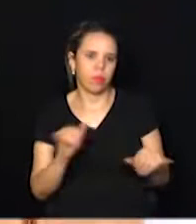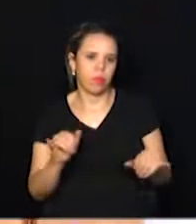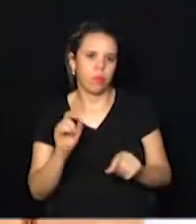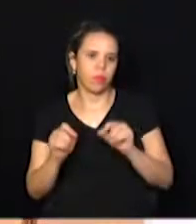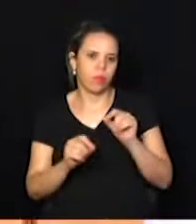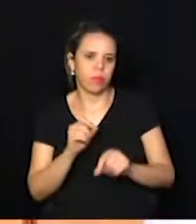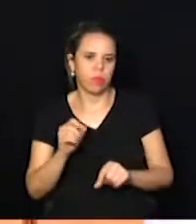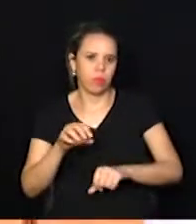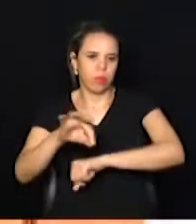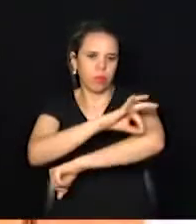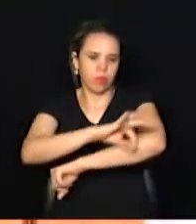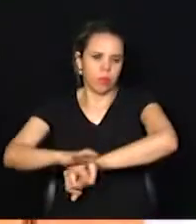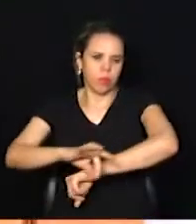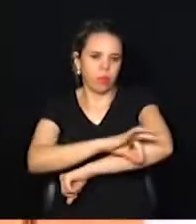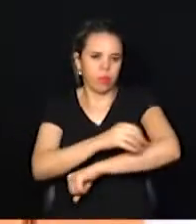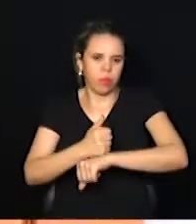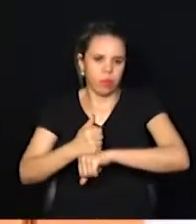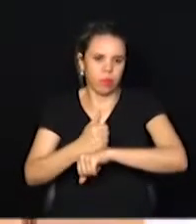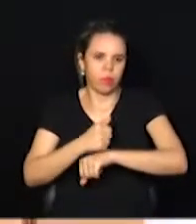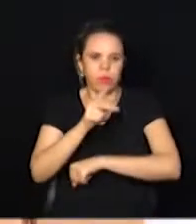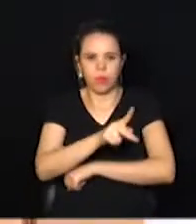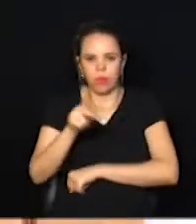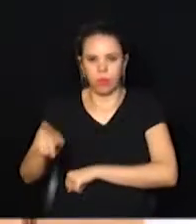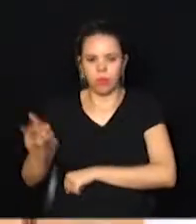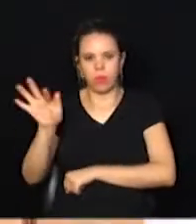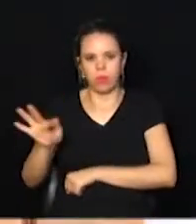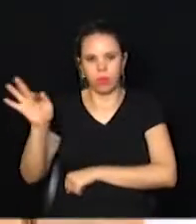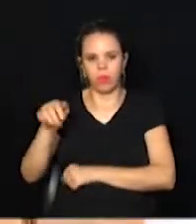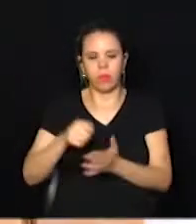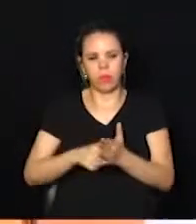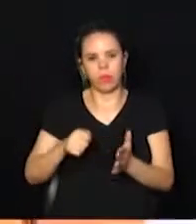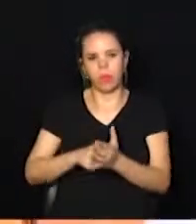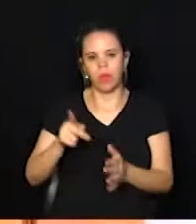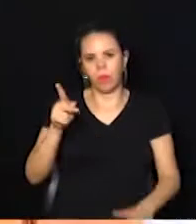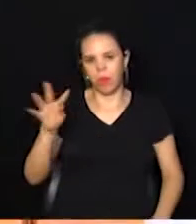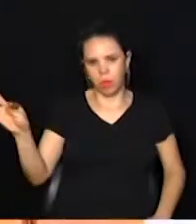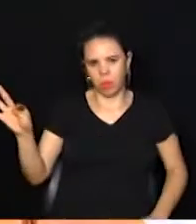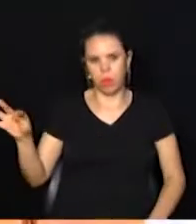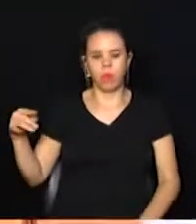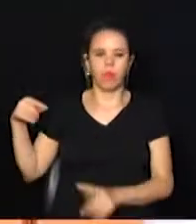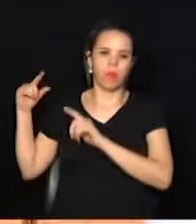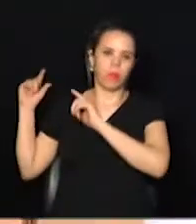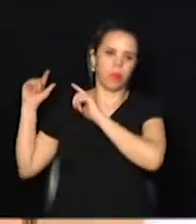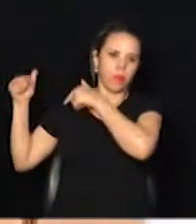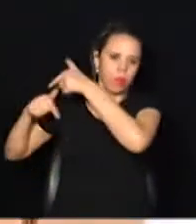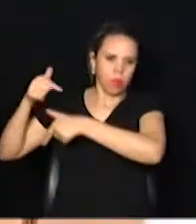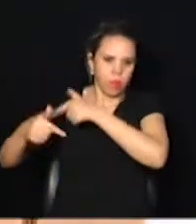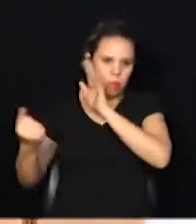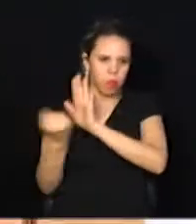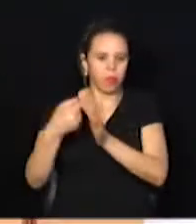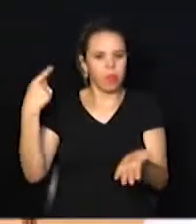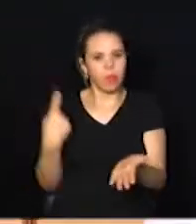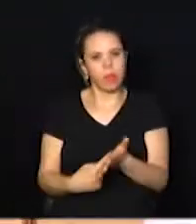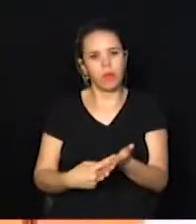Santos, arquiteto, professor universitário e militante petista, teve uma trajetória marcada pelo compromisso com